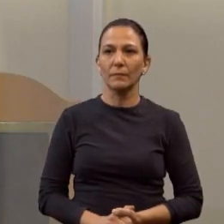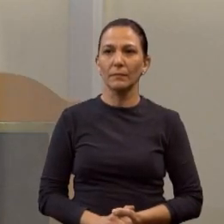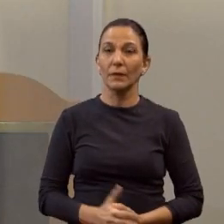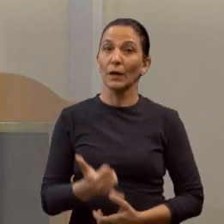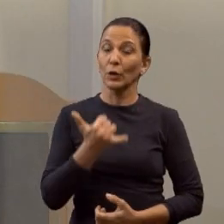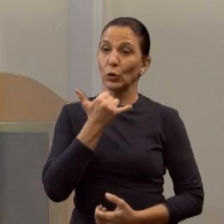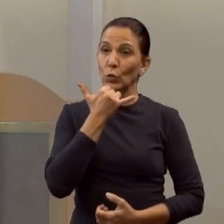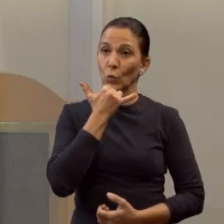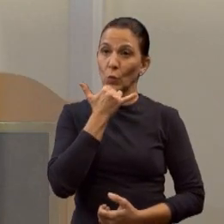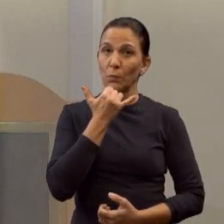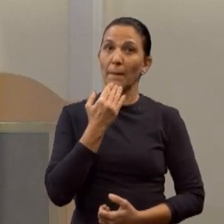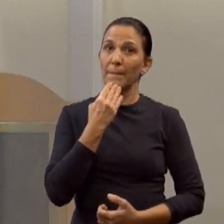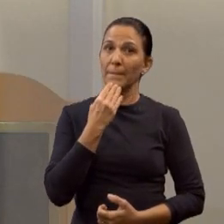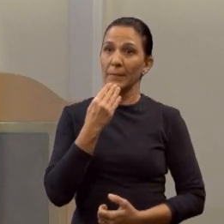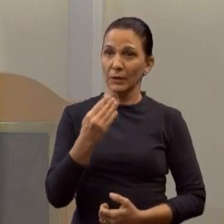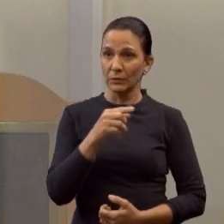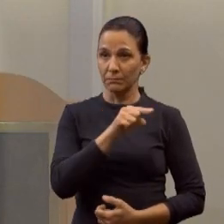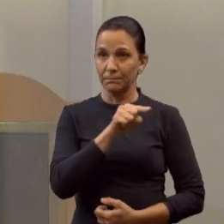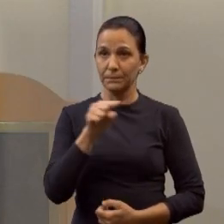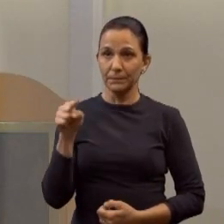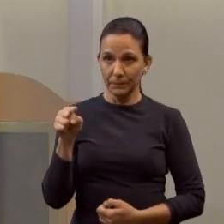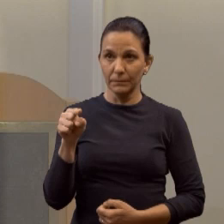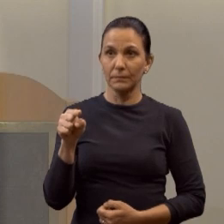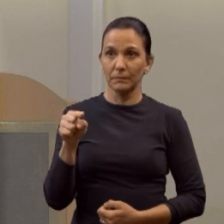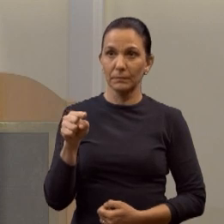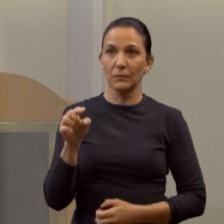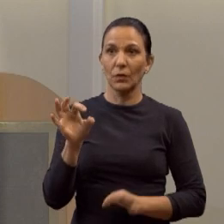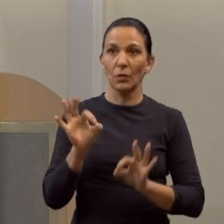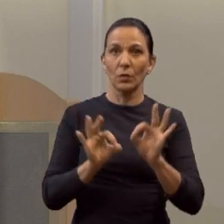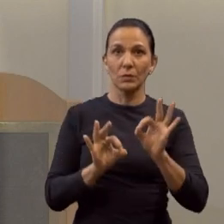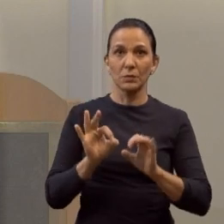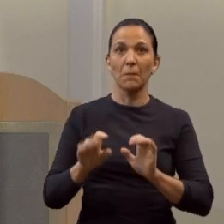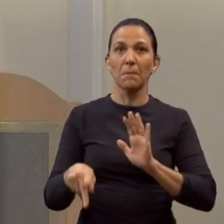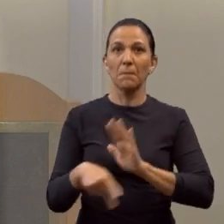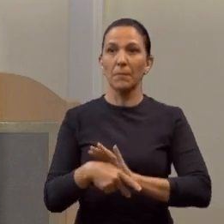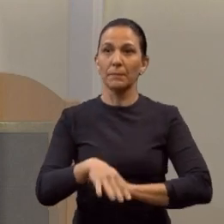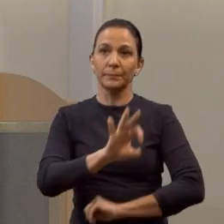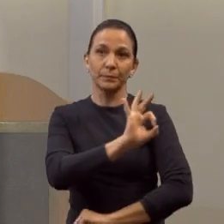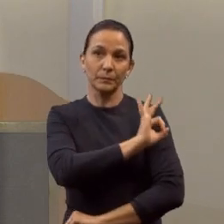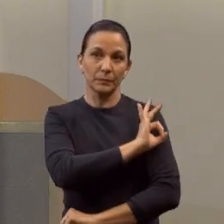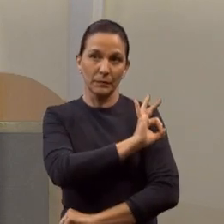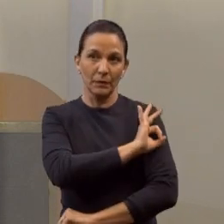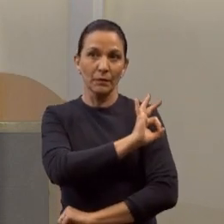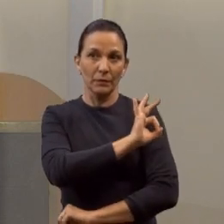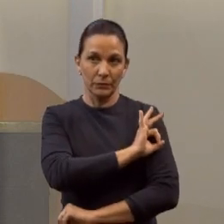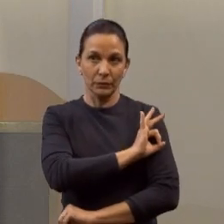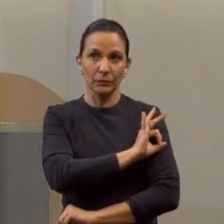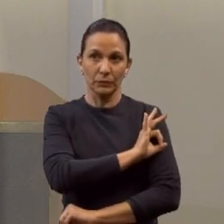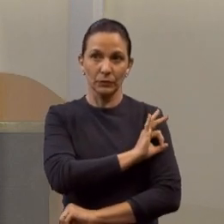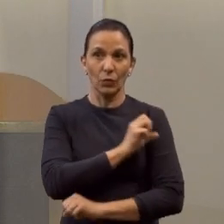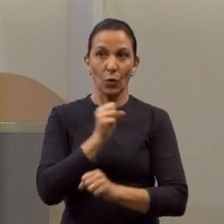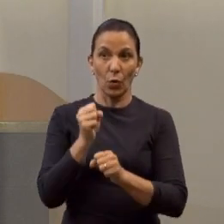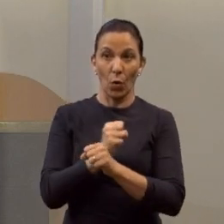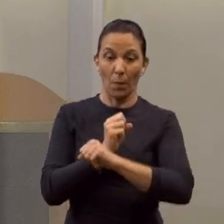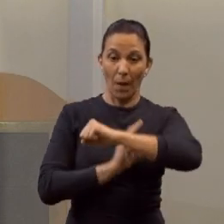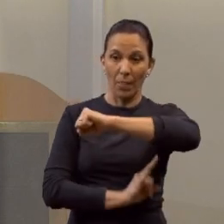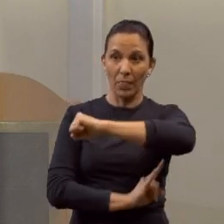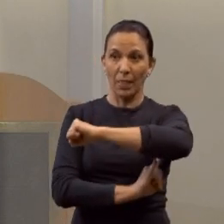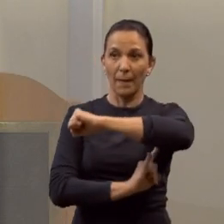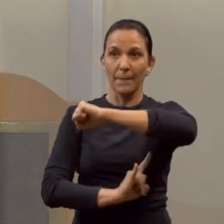pedir desculpas publicamente a toda a organização da Prefeitura que, na assinatura da obra da